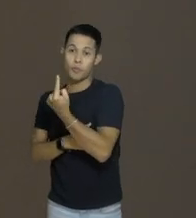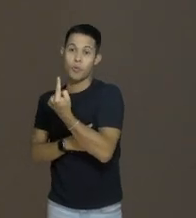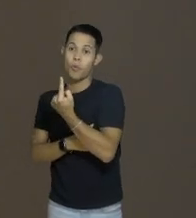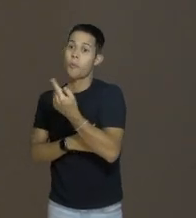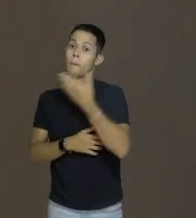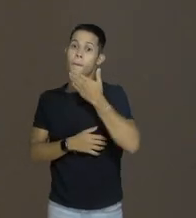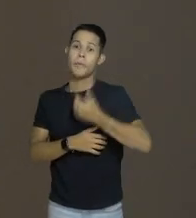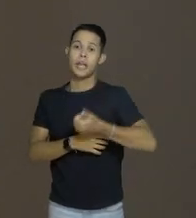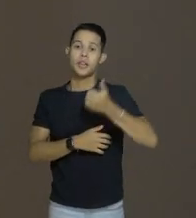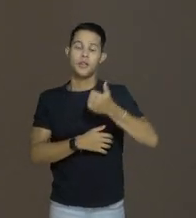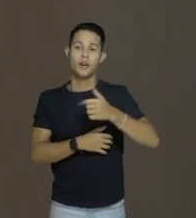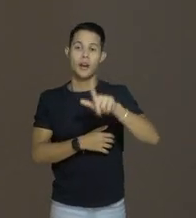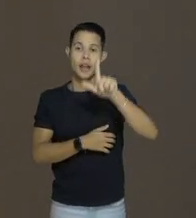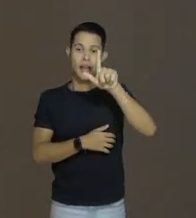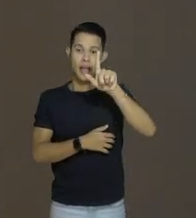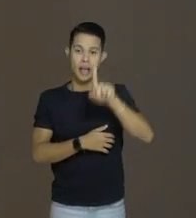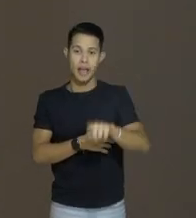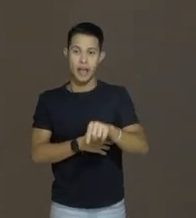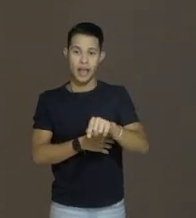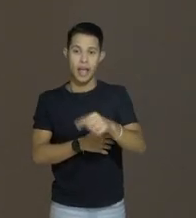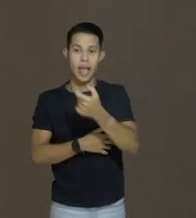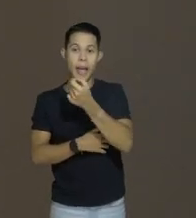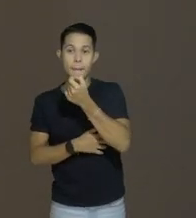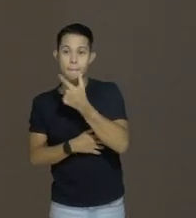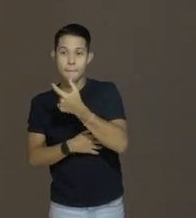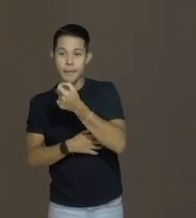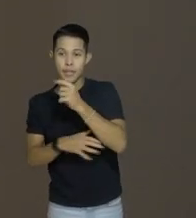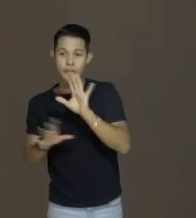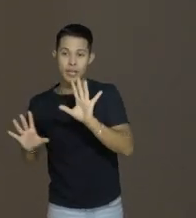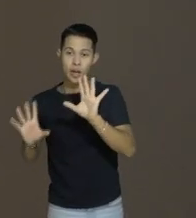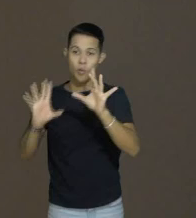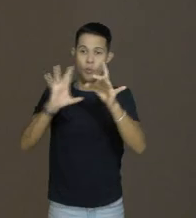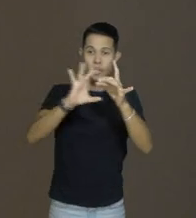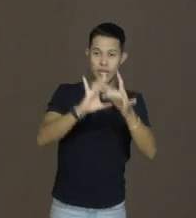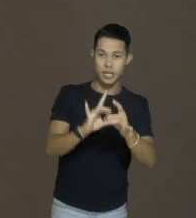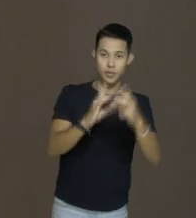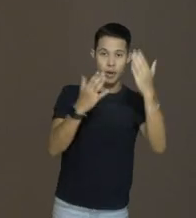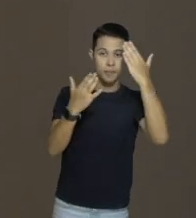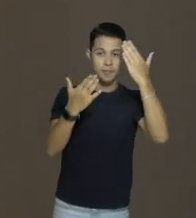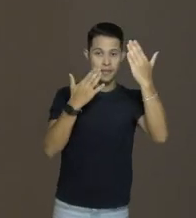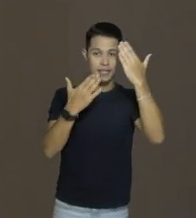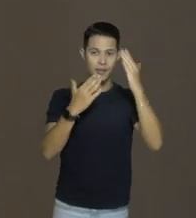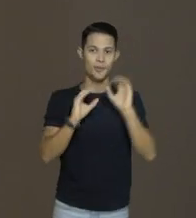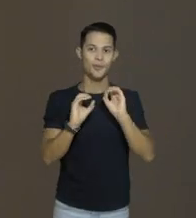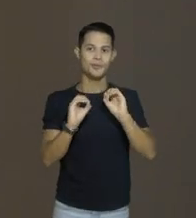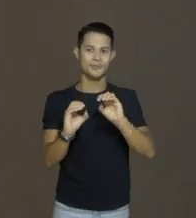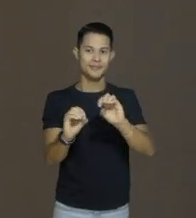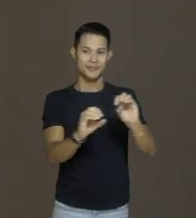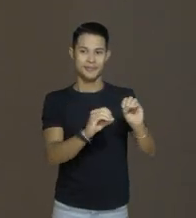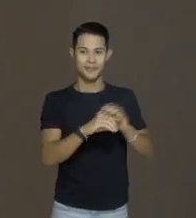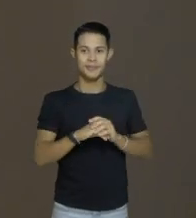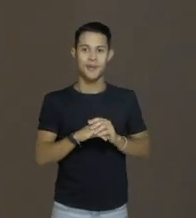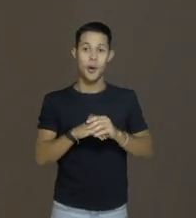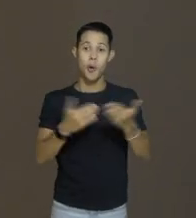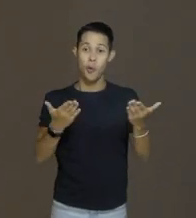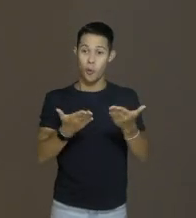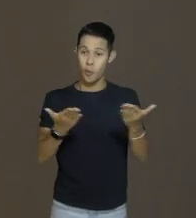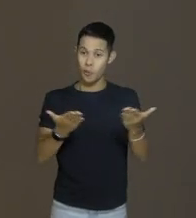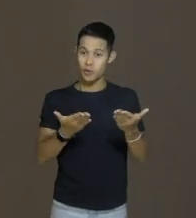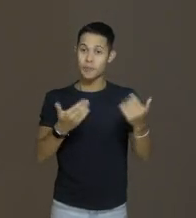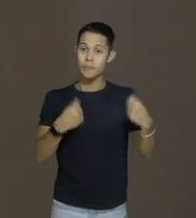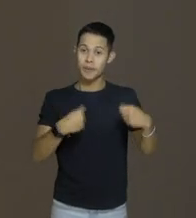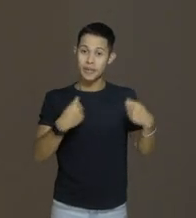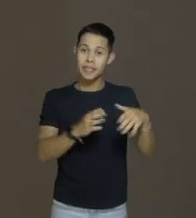é a medicação associada a uma psicoeducação. Hoje em dia, a gente não trata TDAH sem